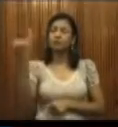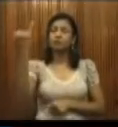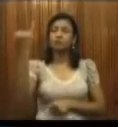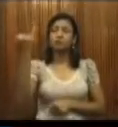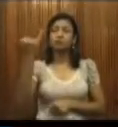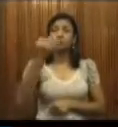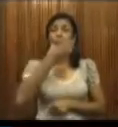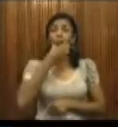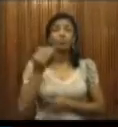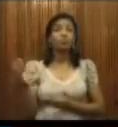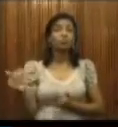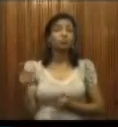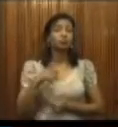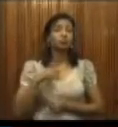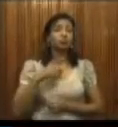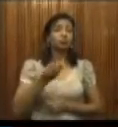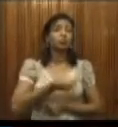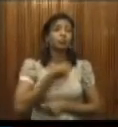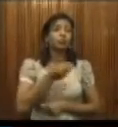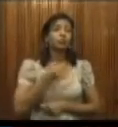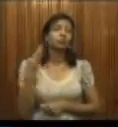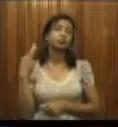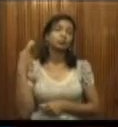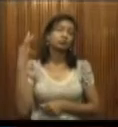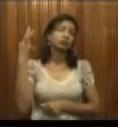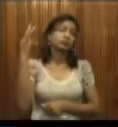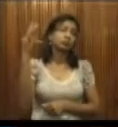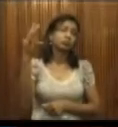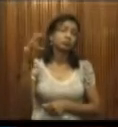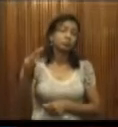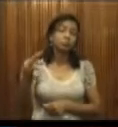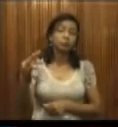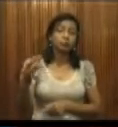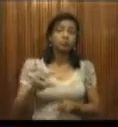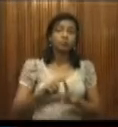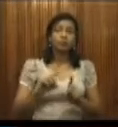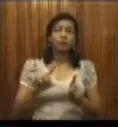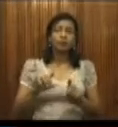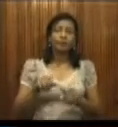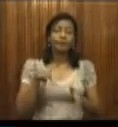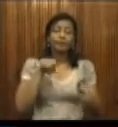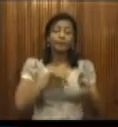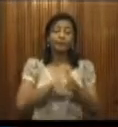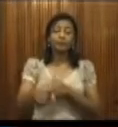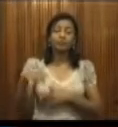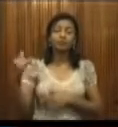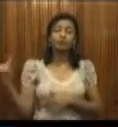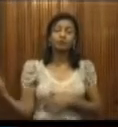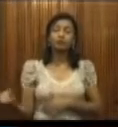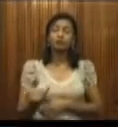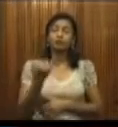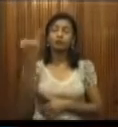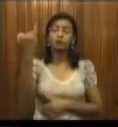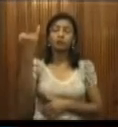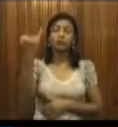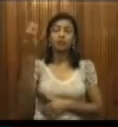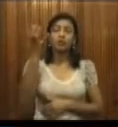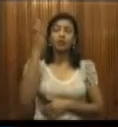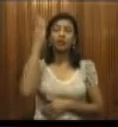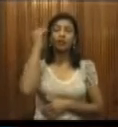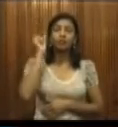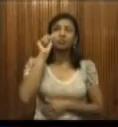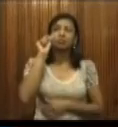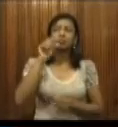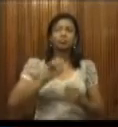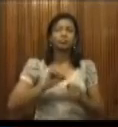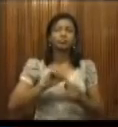vida pela frente. Mas mesmo diante da juventude dele, ele tem uma pergunta muito importante. Ele quer saber o que ele precisa fazer para ter a vida